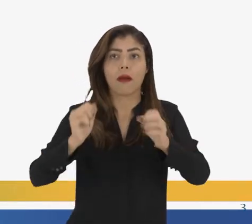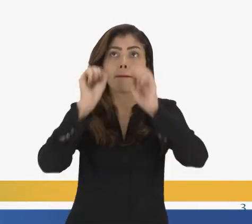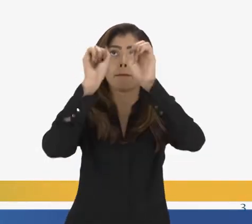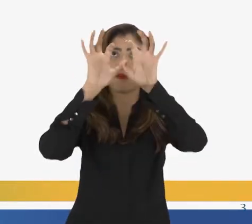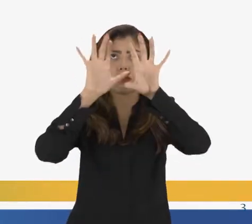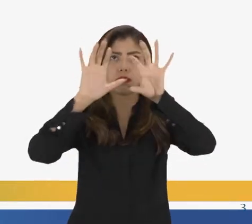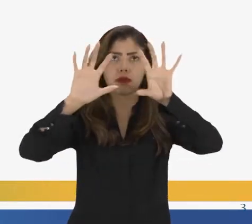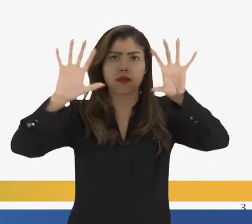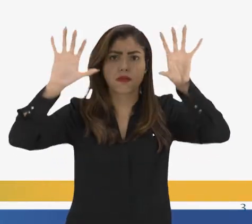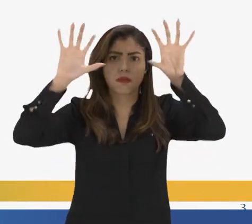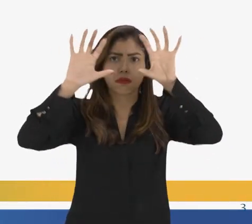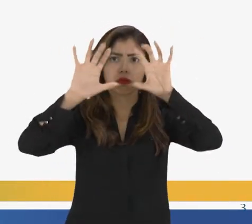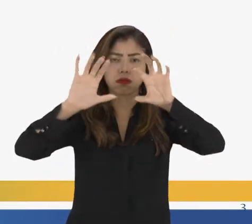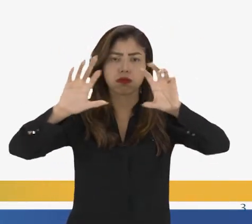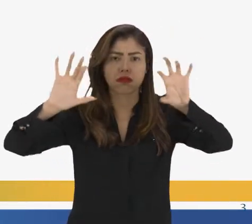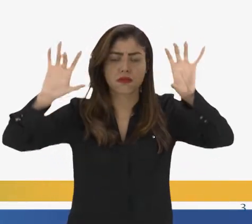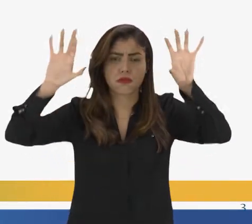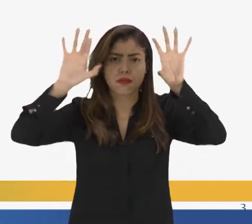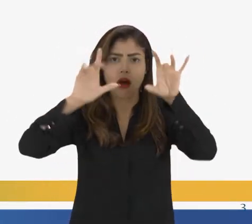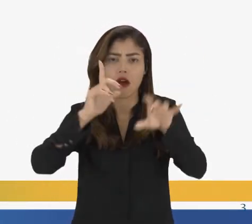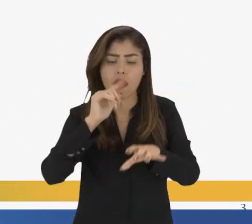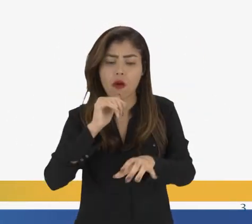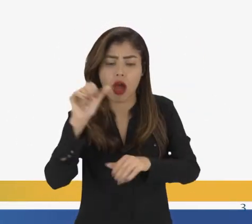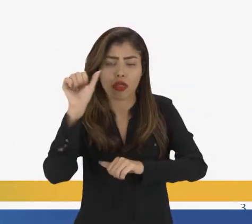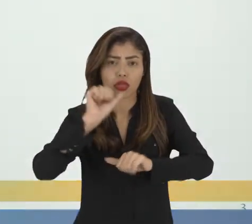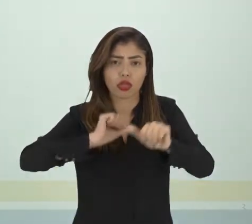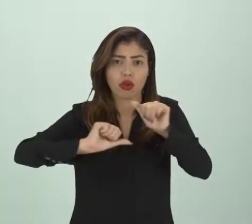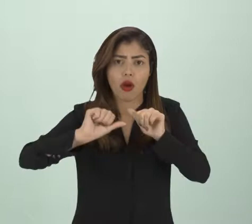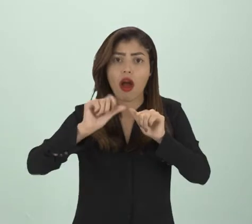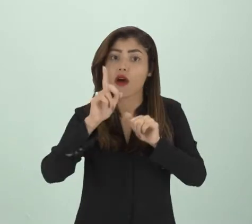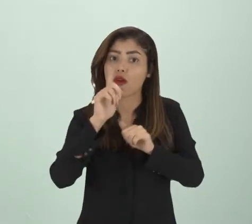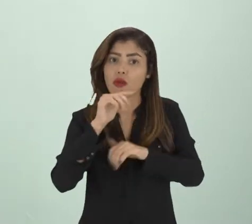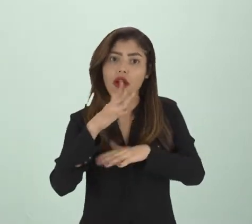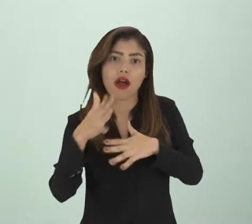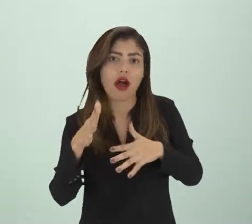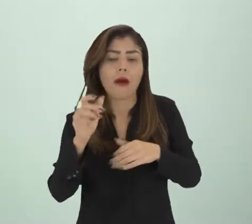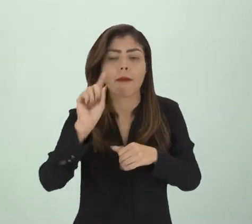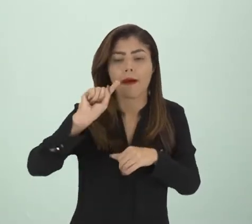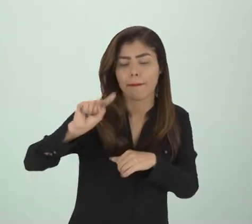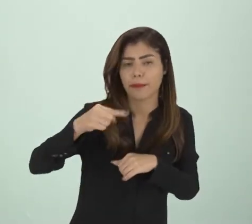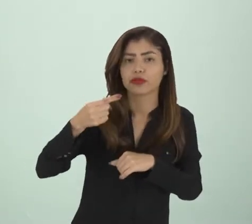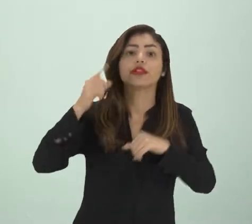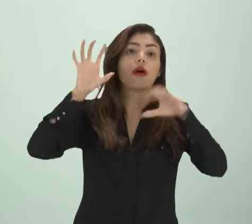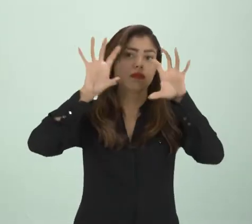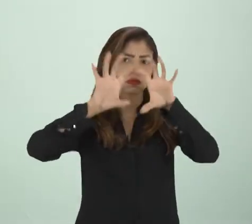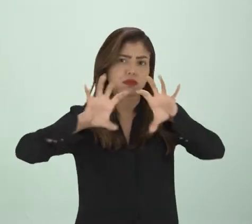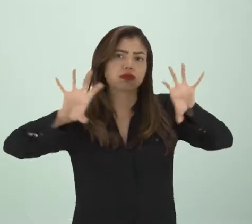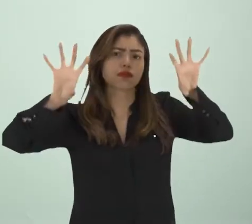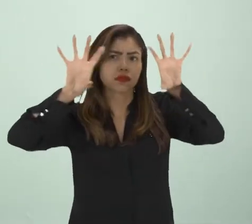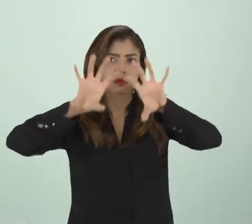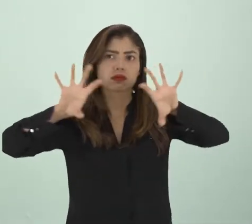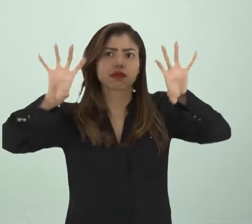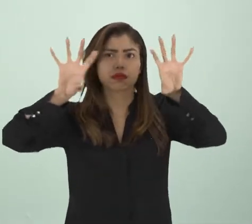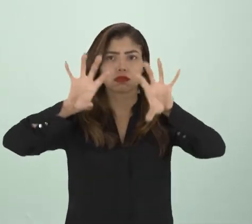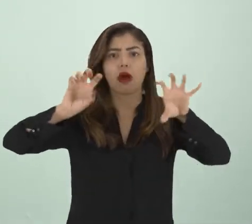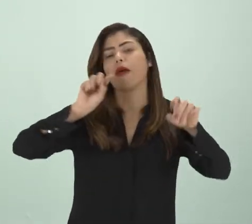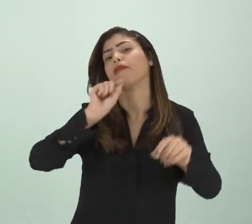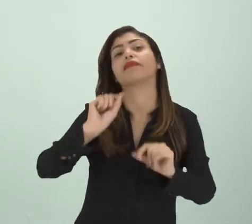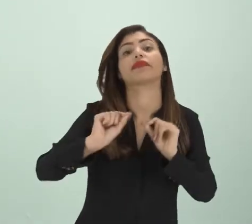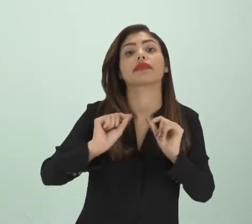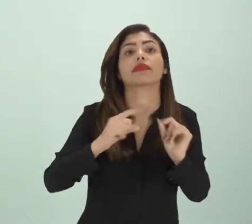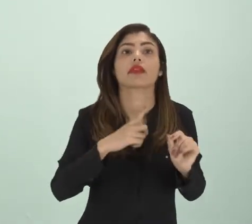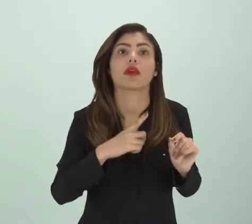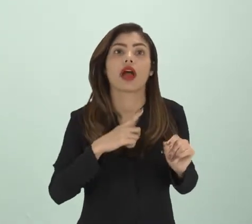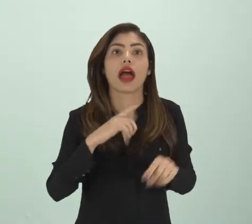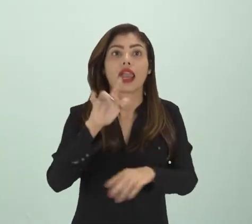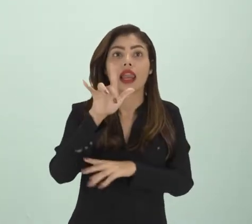pessoal. Todas as vezes em que a água evapora, ou seja, que ela muda do estado líquido para o estado gasoso, nós temos ali envolvido o